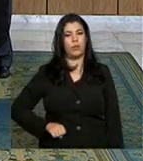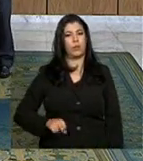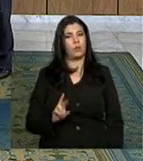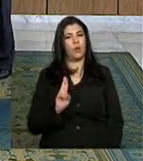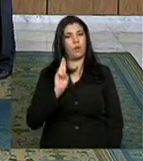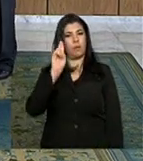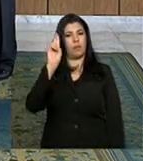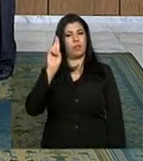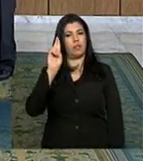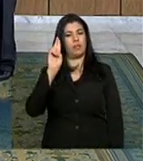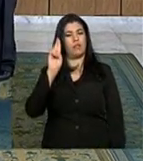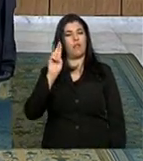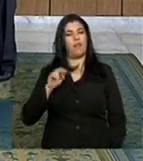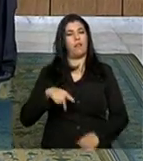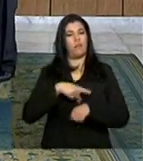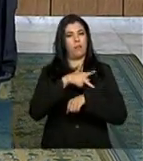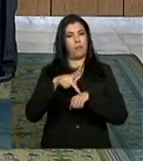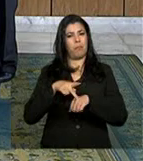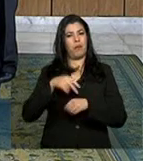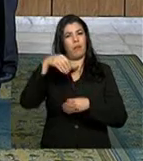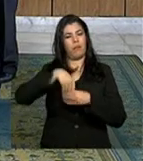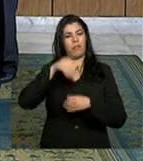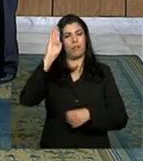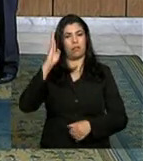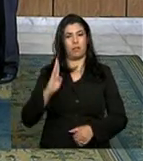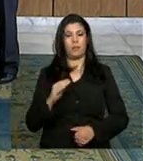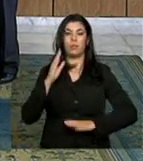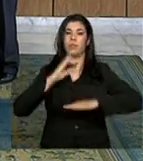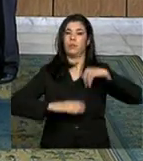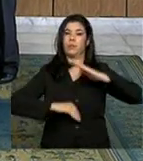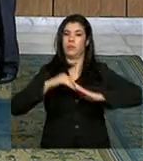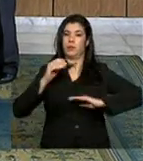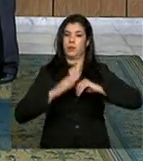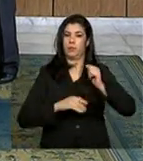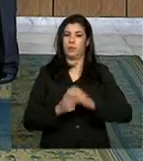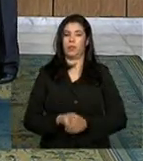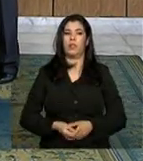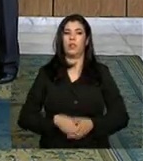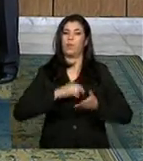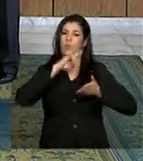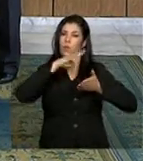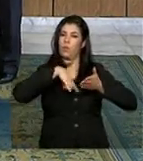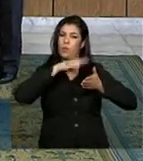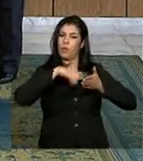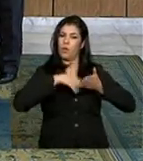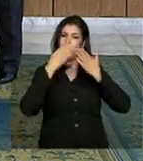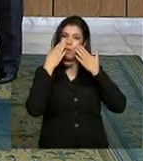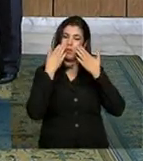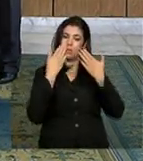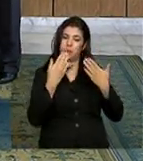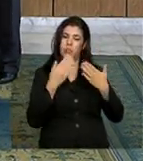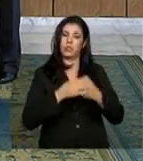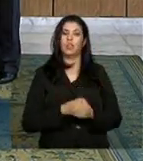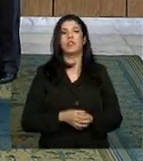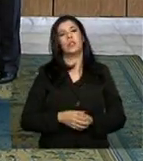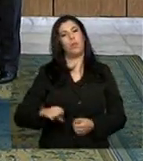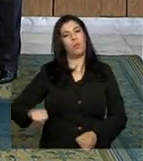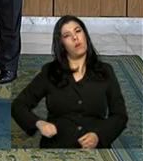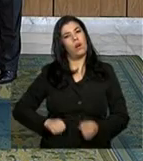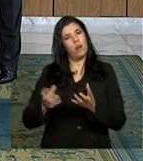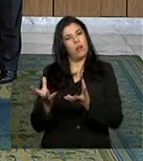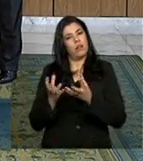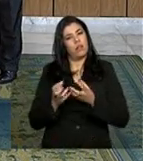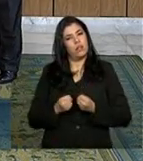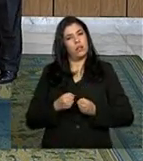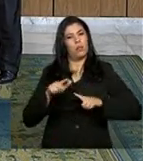origem no Brasil. Então, na prática, com a entrega desta carta credencial, o embaixador assume oficialmente